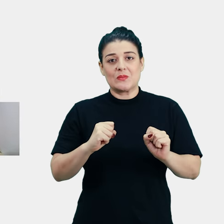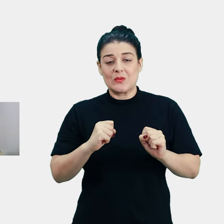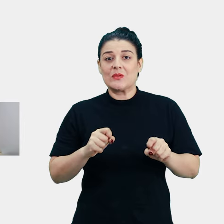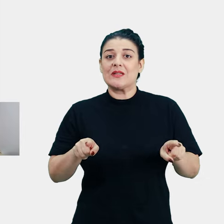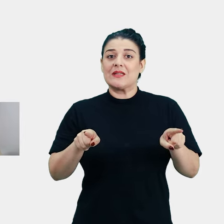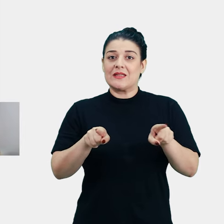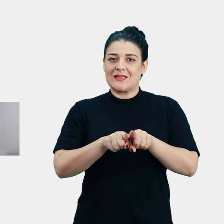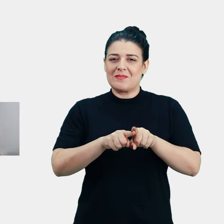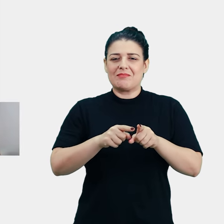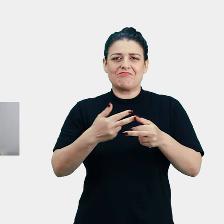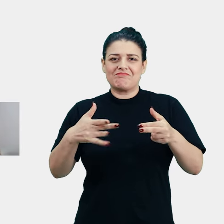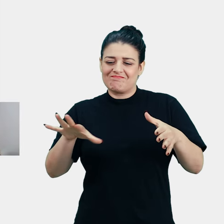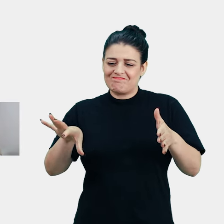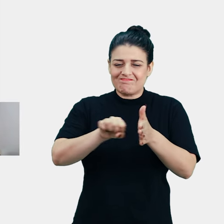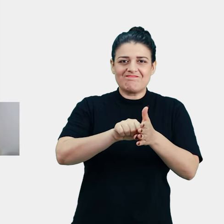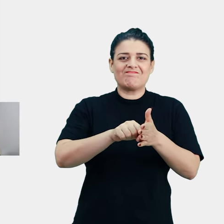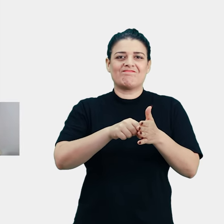de artefatos,